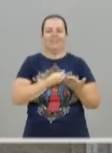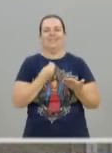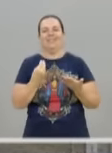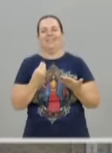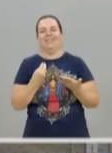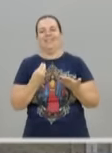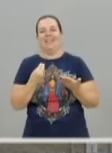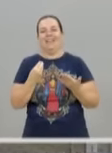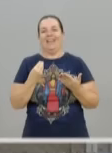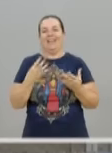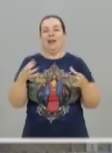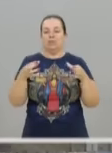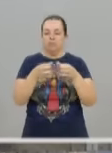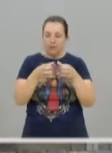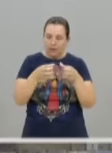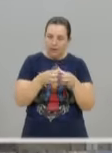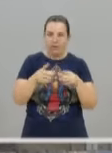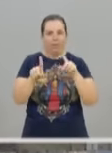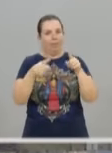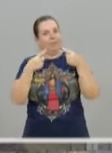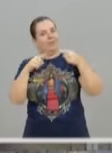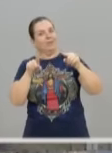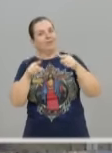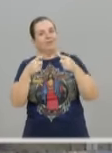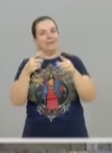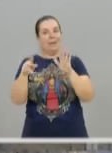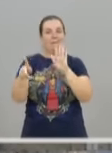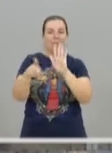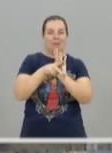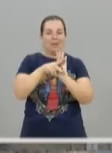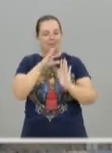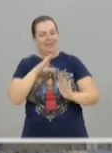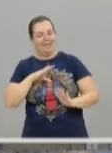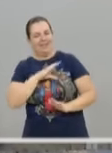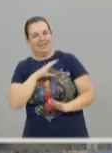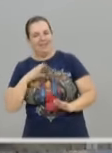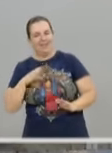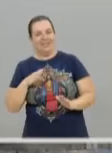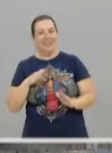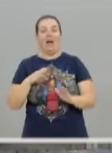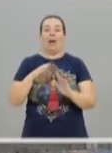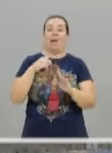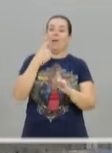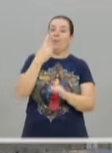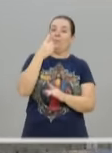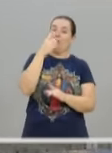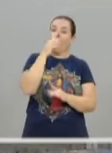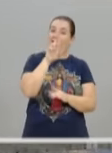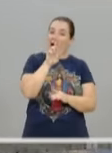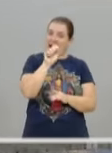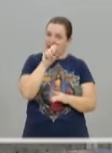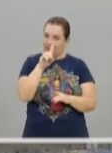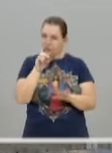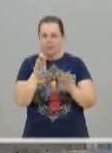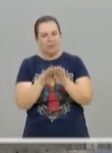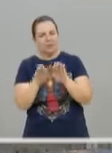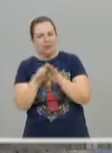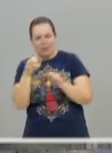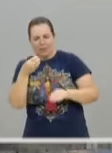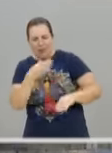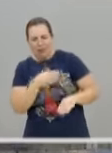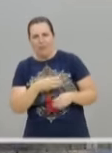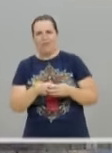rede de música católica uma mais uma rádio e já os frutos de Nossa Senhora do carma